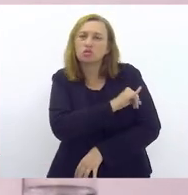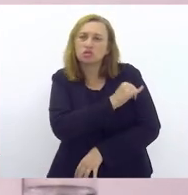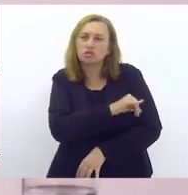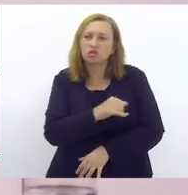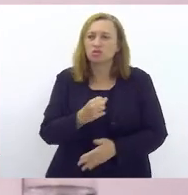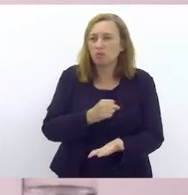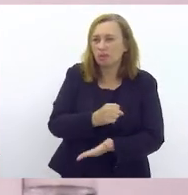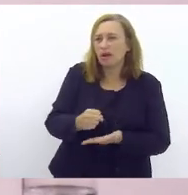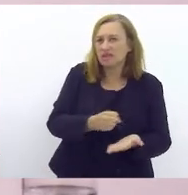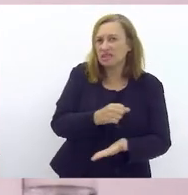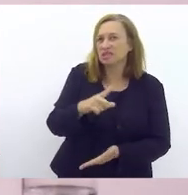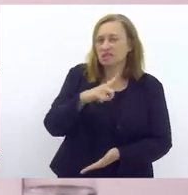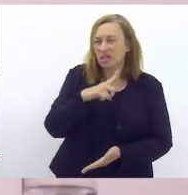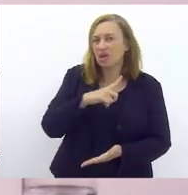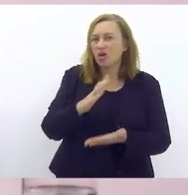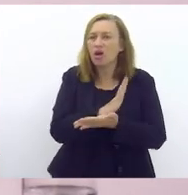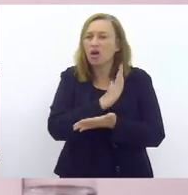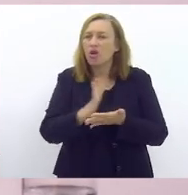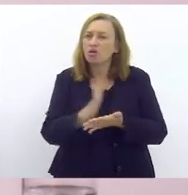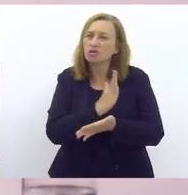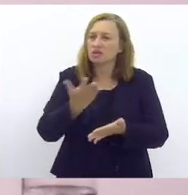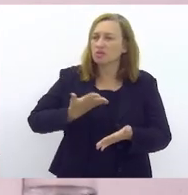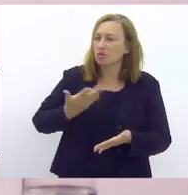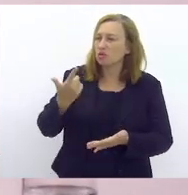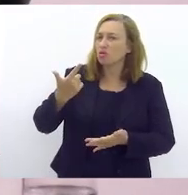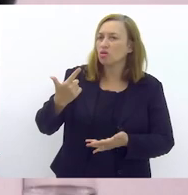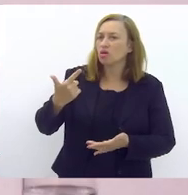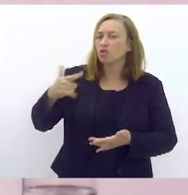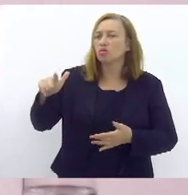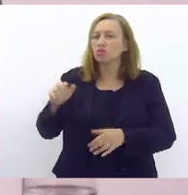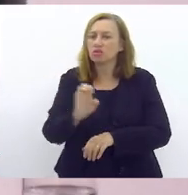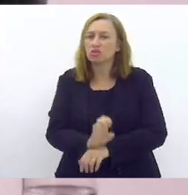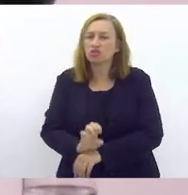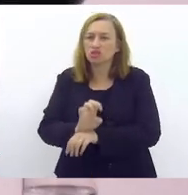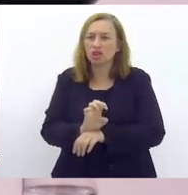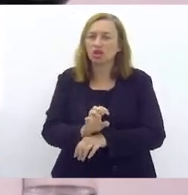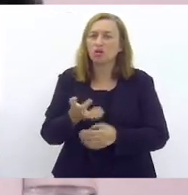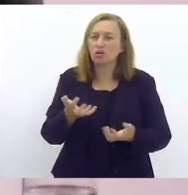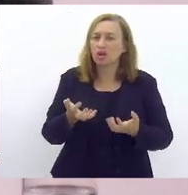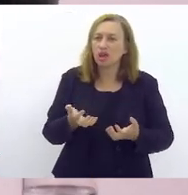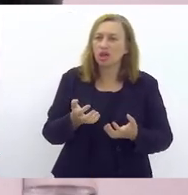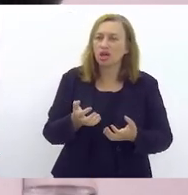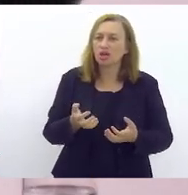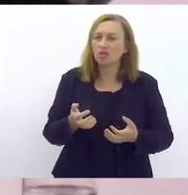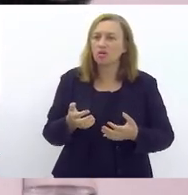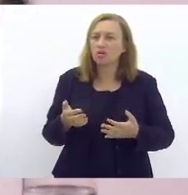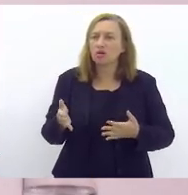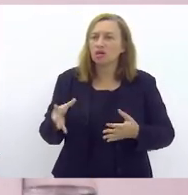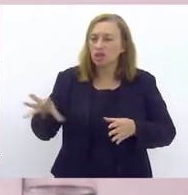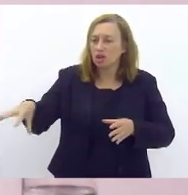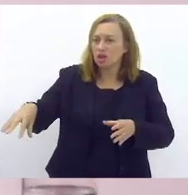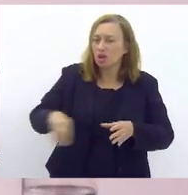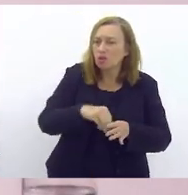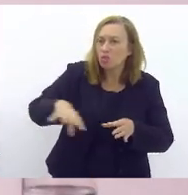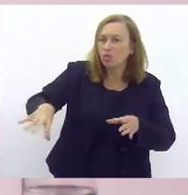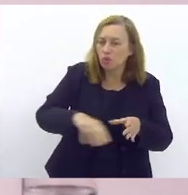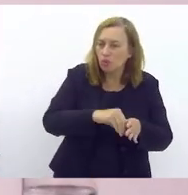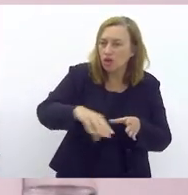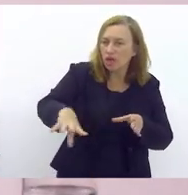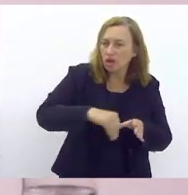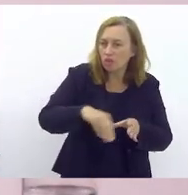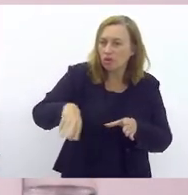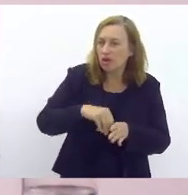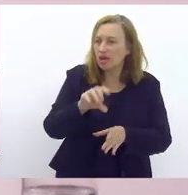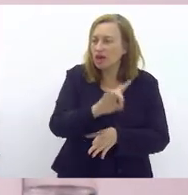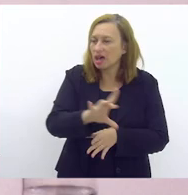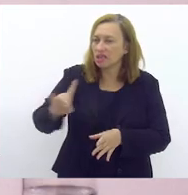tenho base, eu tenho alguns colegas fora do Estado, e eu estou querendo colocar eles... Nesse trabalho, está